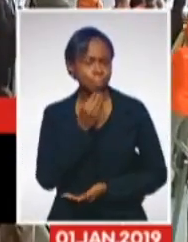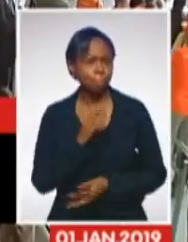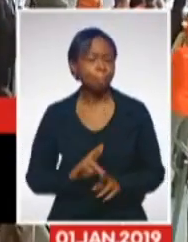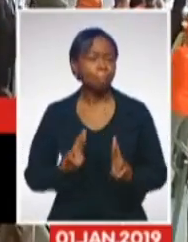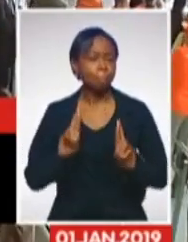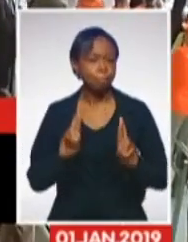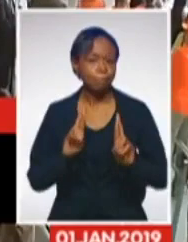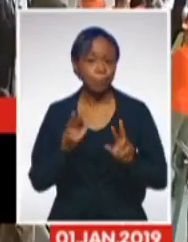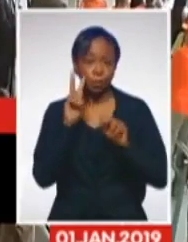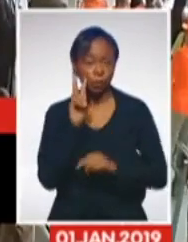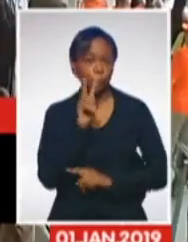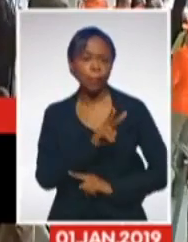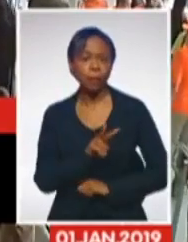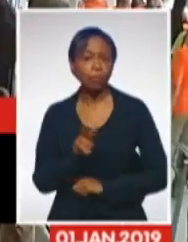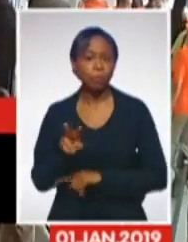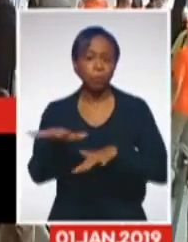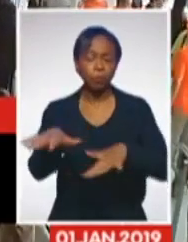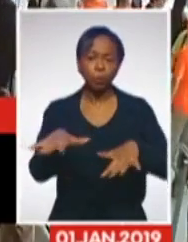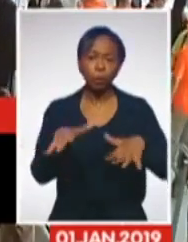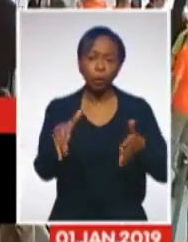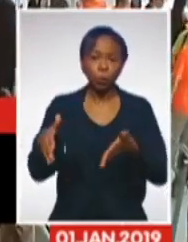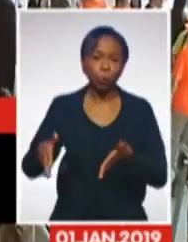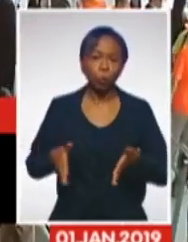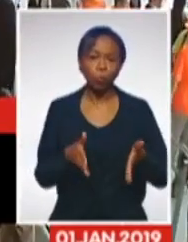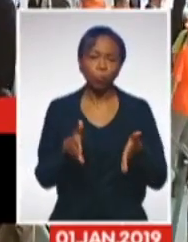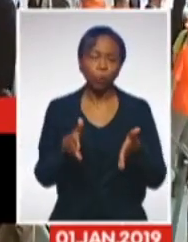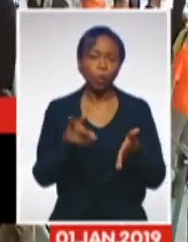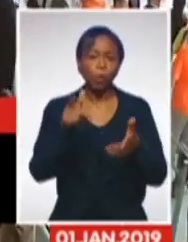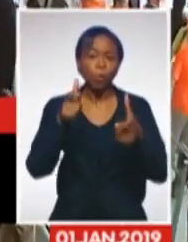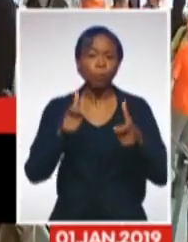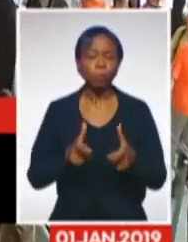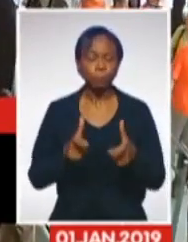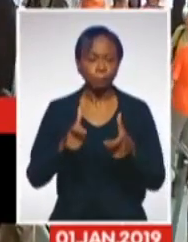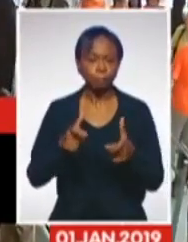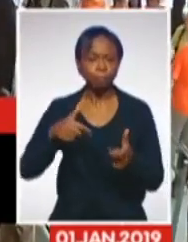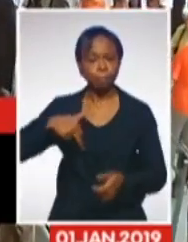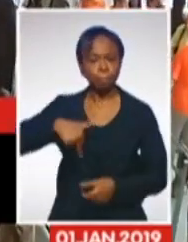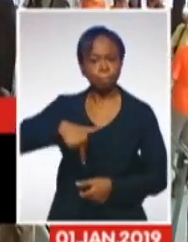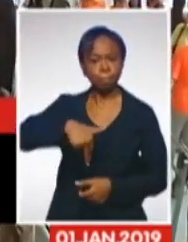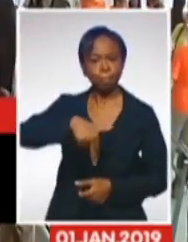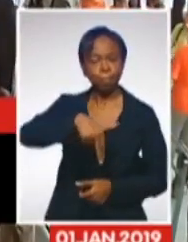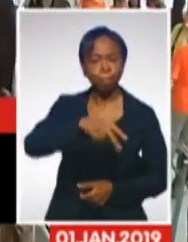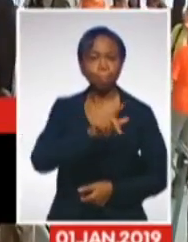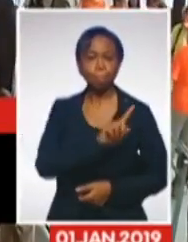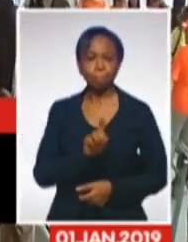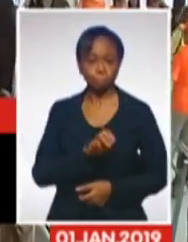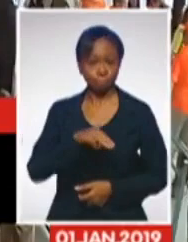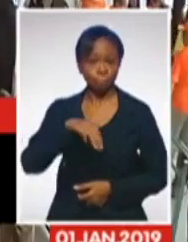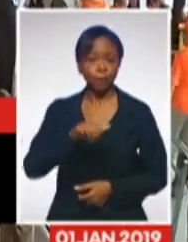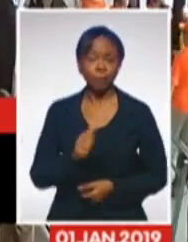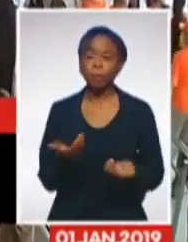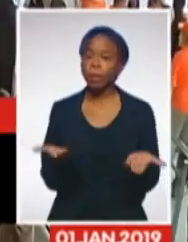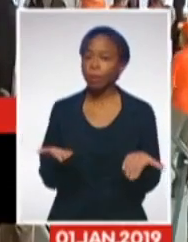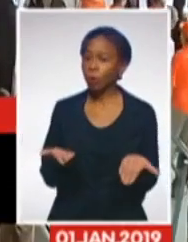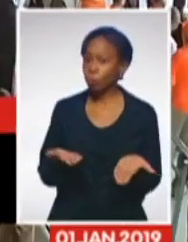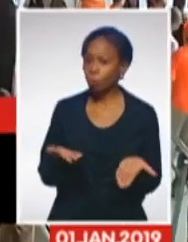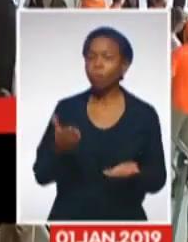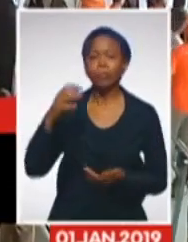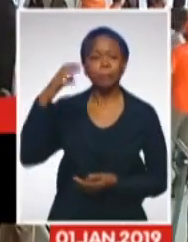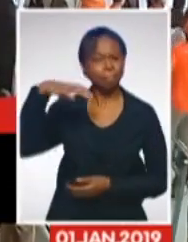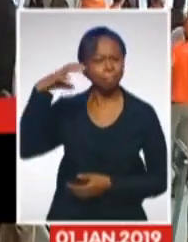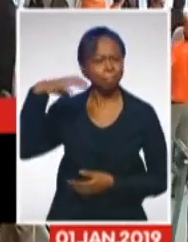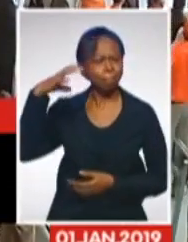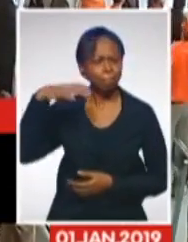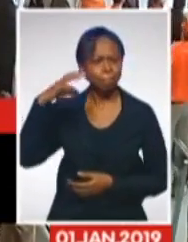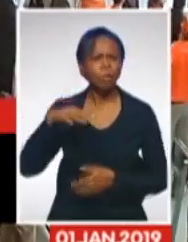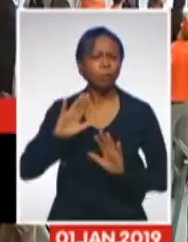José Aparecido de Oliveira, por onde vai passar o governador eleito Romeu Zema. Nesse momento chove, né? A gente vê, foram montados todos aí,